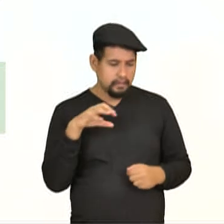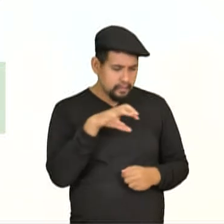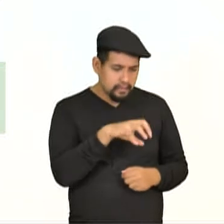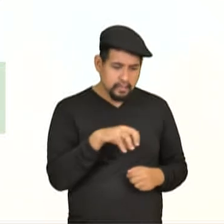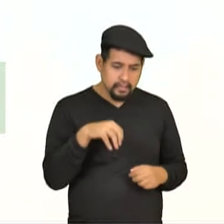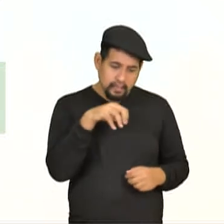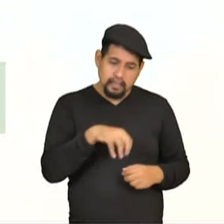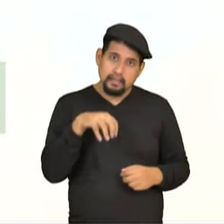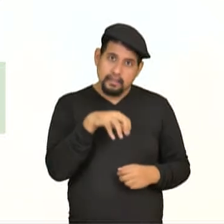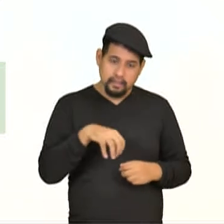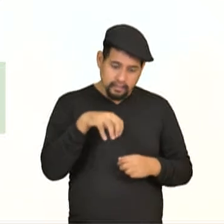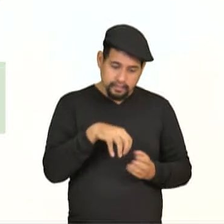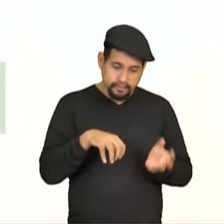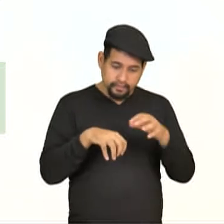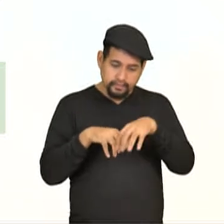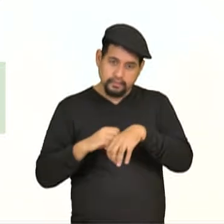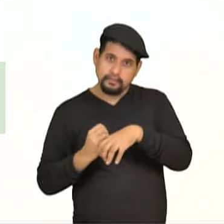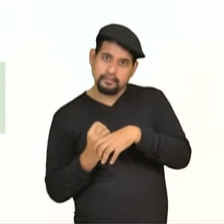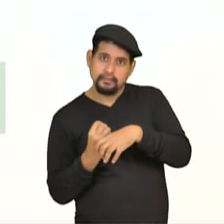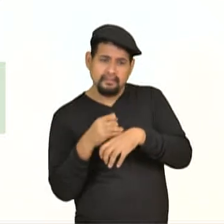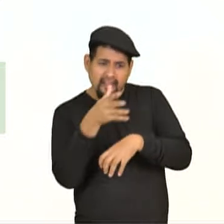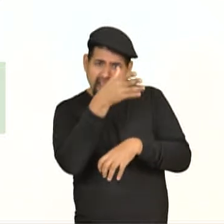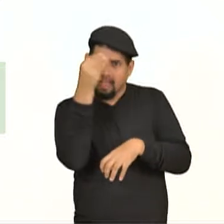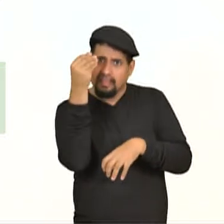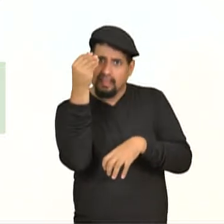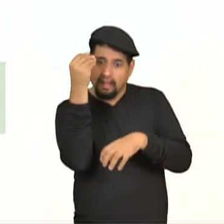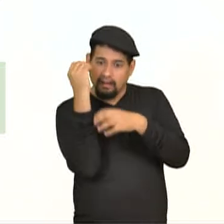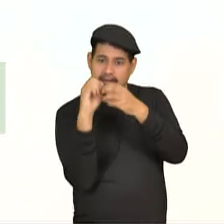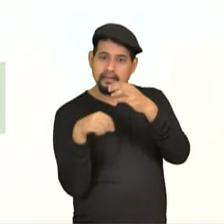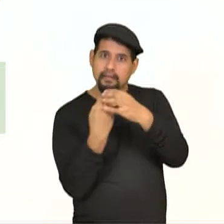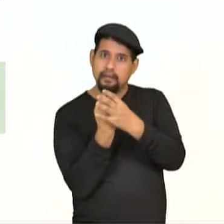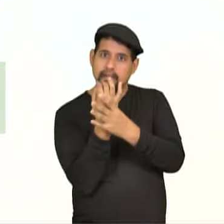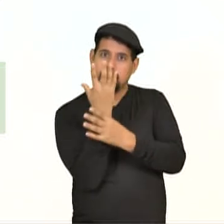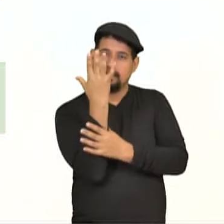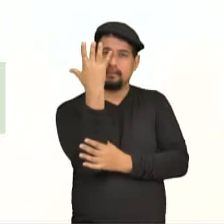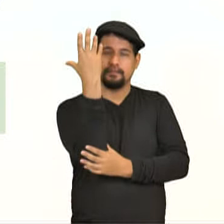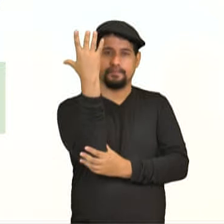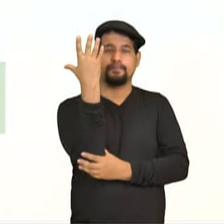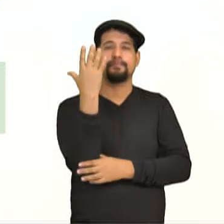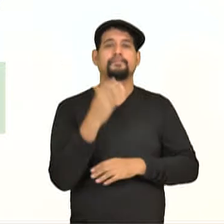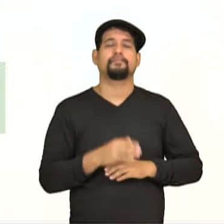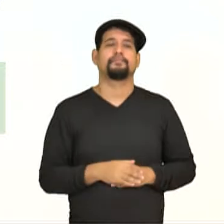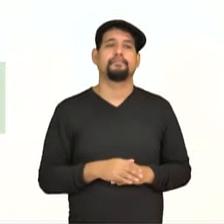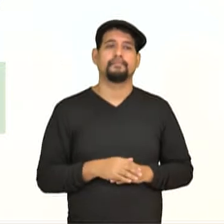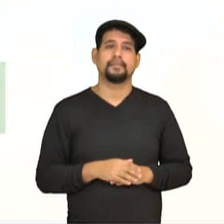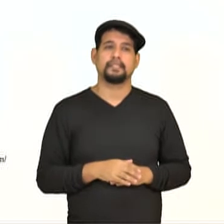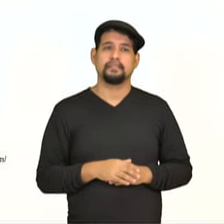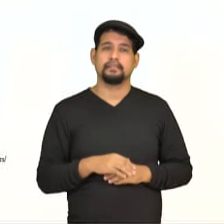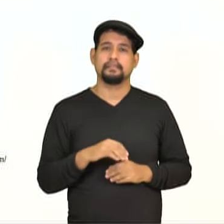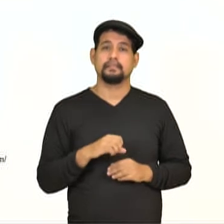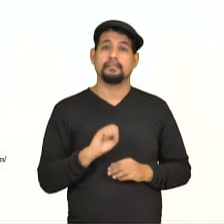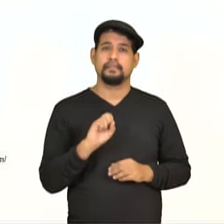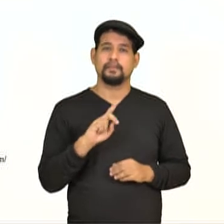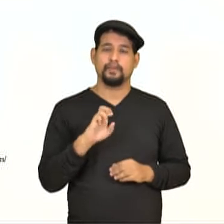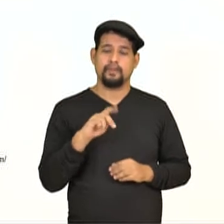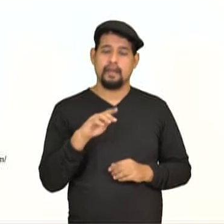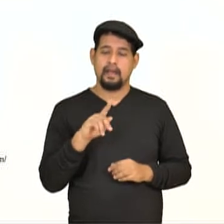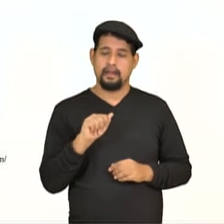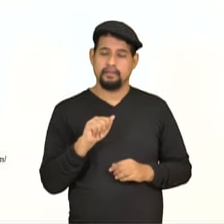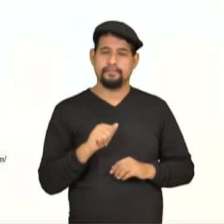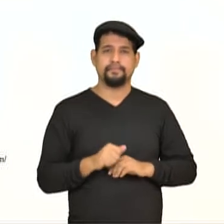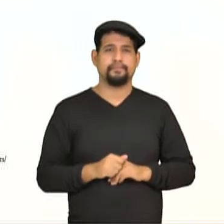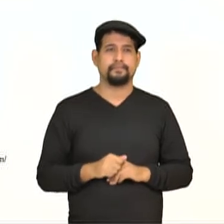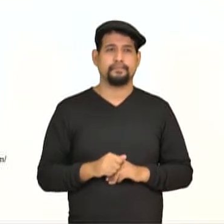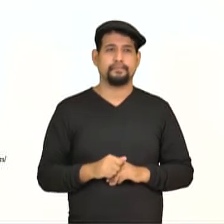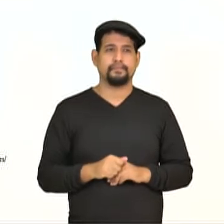essas sementes e esquece, e ela pode ser germinada, chamamos de dispersão secundária.